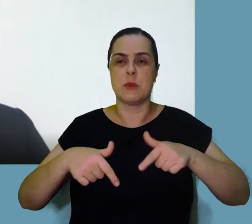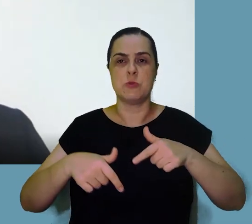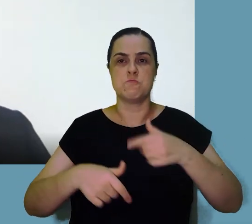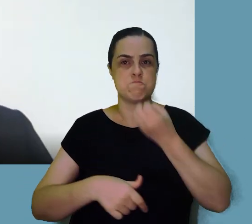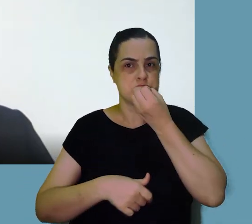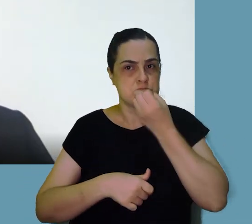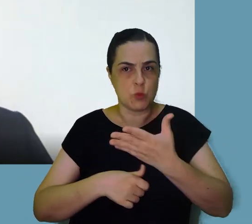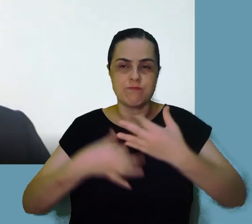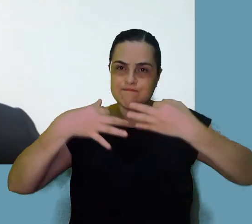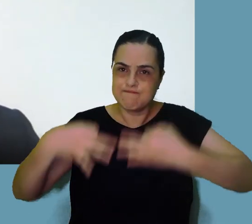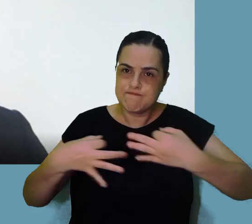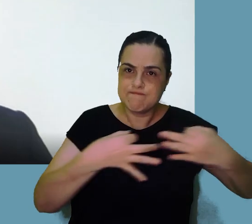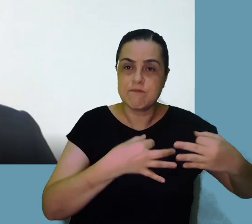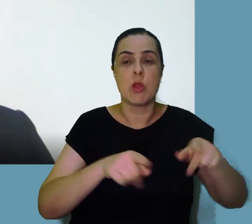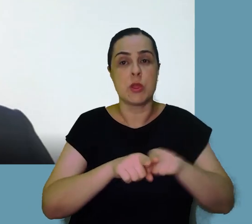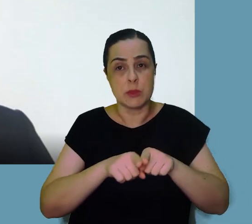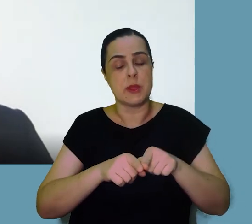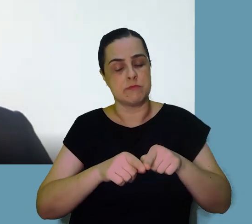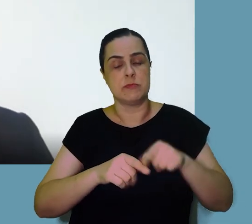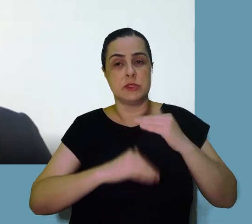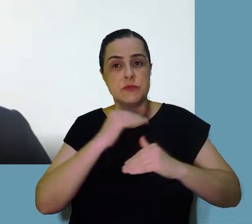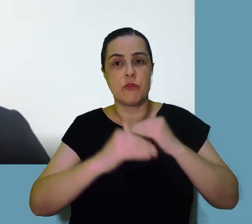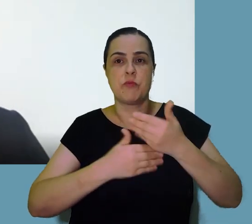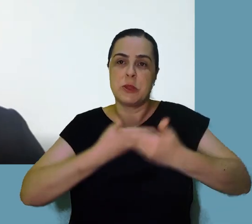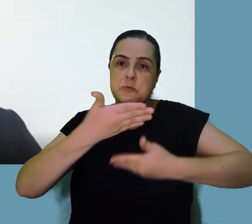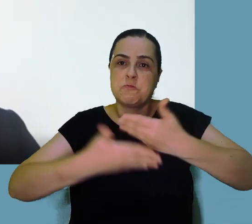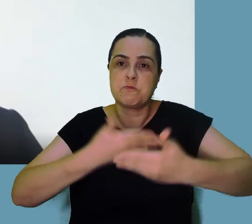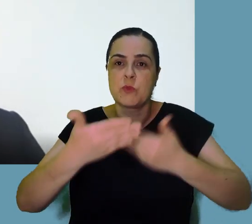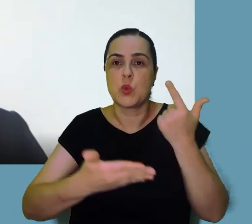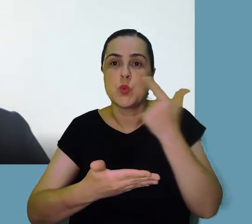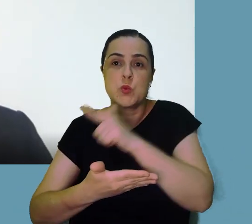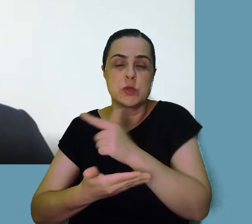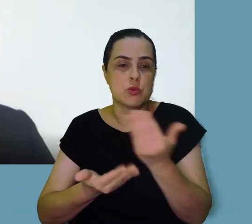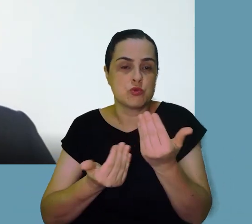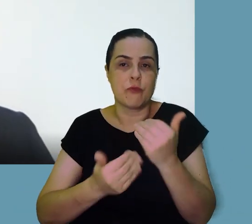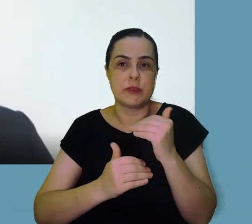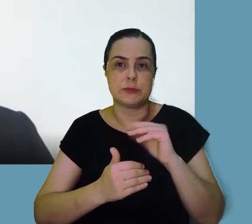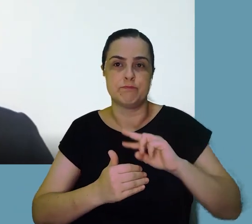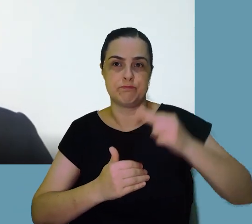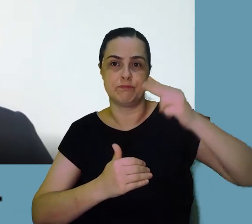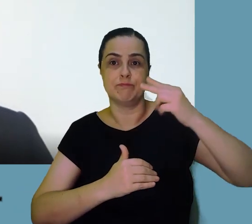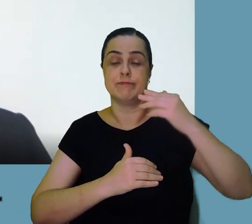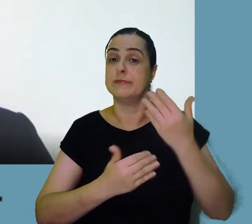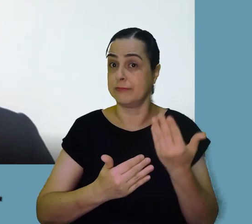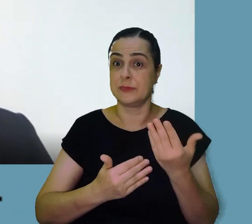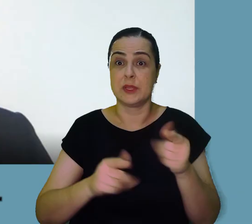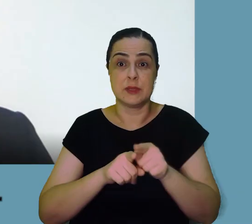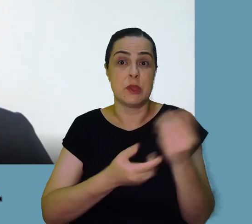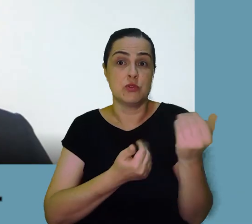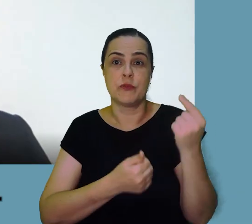dignas, processo de desenvolvimento, entender essas transições desses jovens e, sobretudo, vê-los como uma